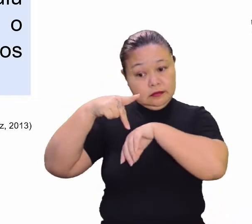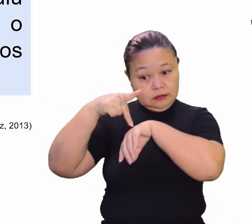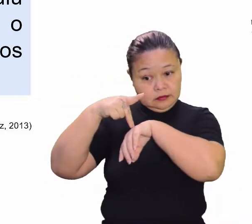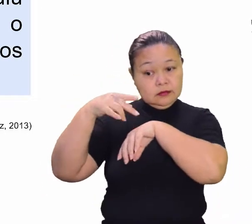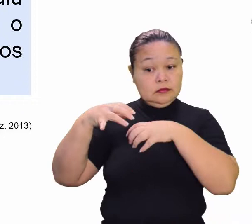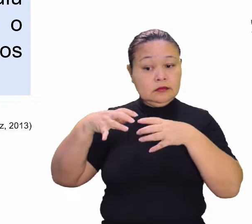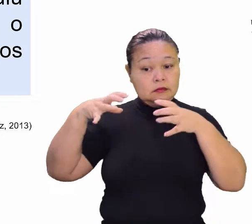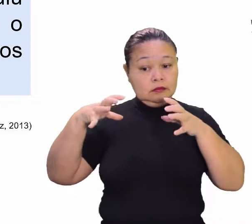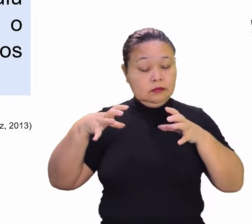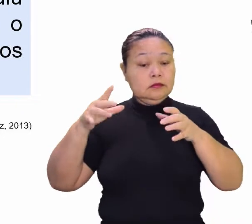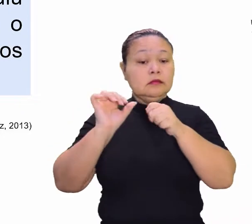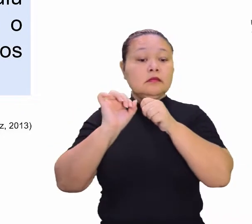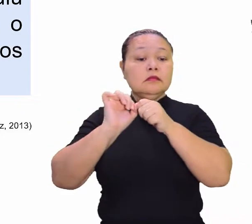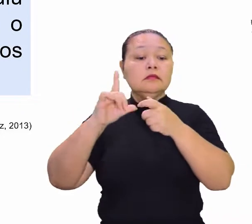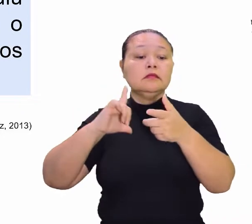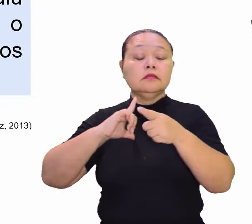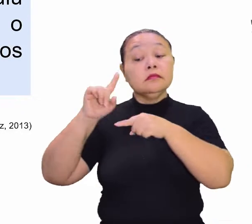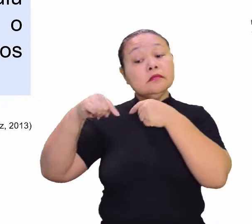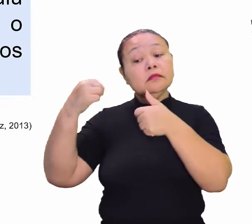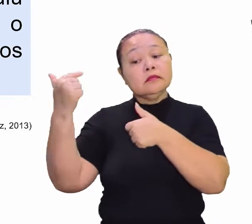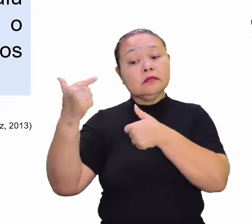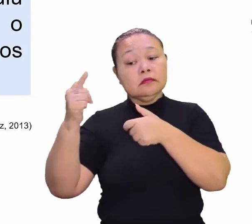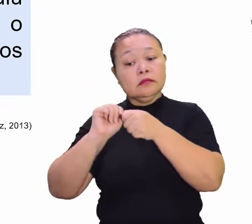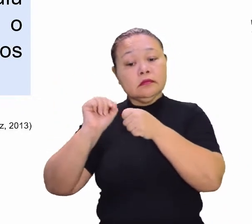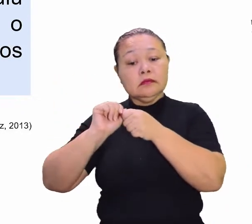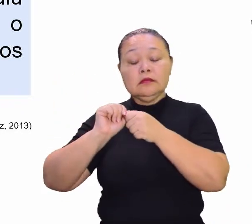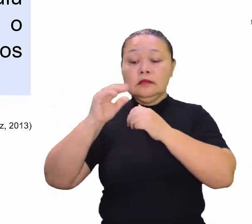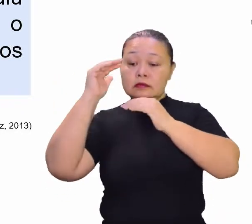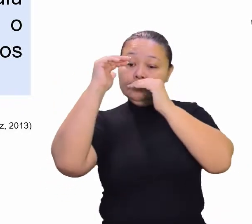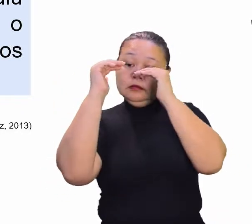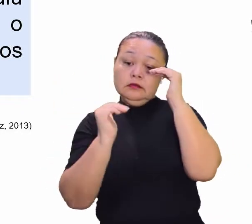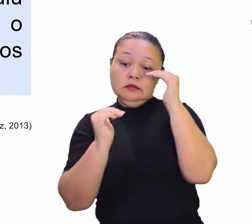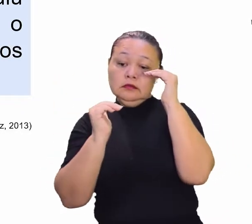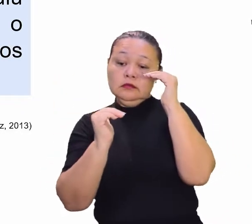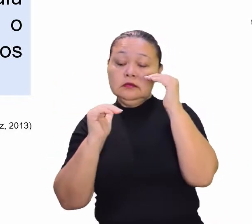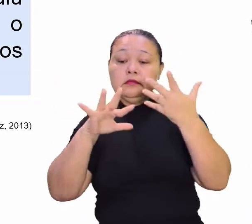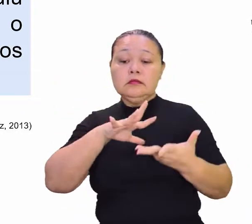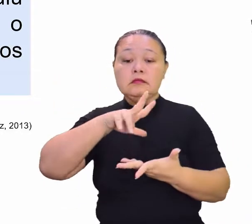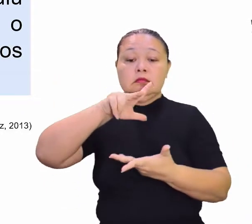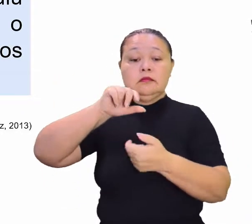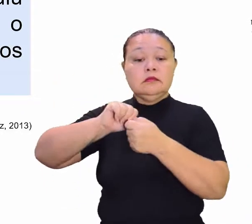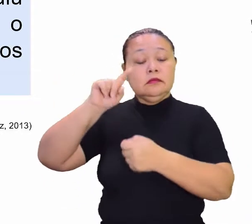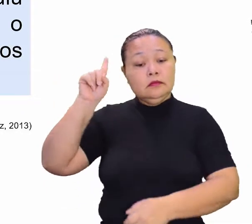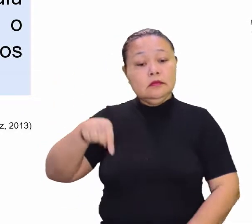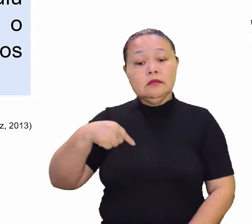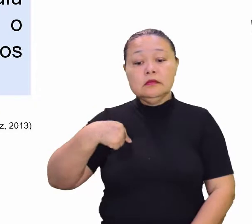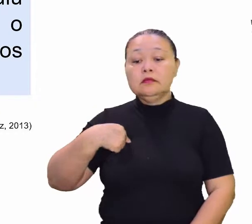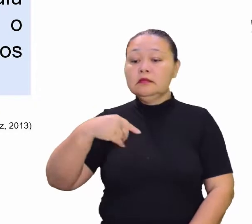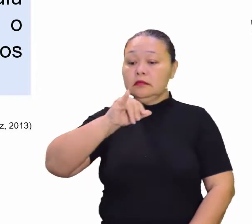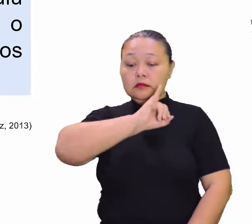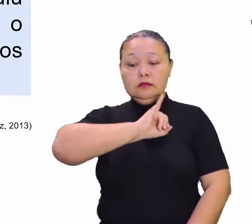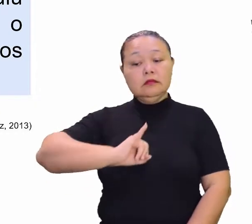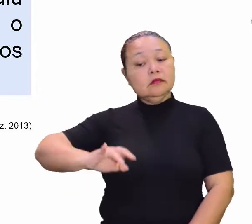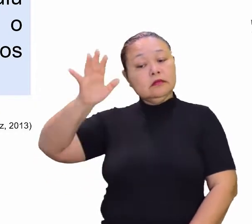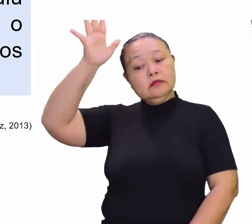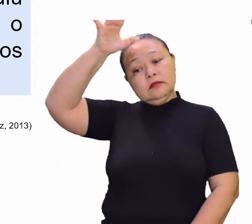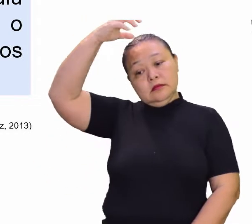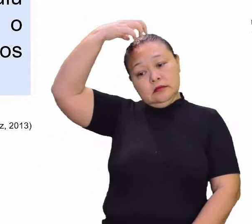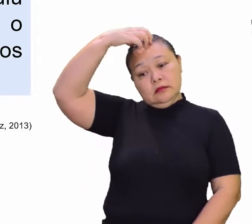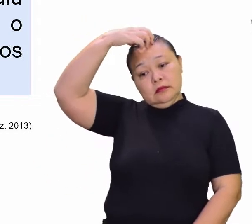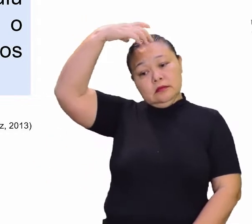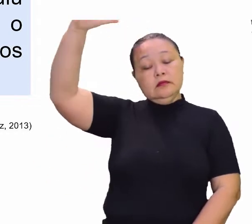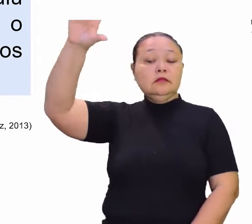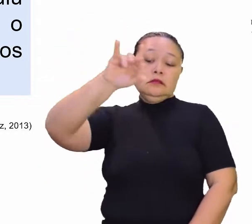outro momento também importante que contribuiu para gerar essa desigualdade no mundo, foi o imperialismo, lá no século